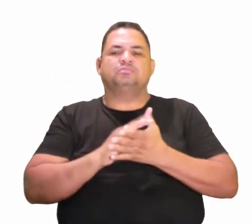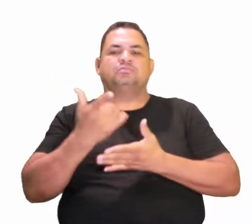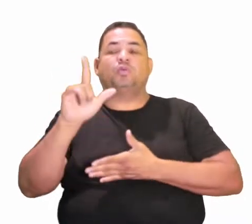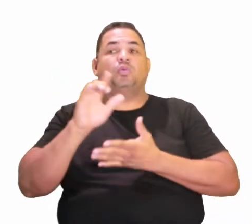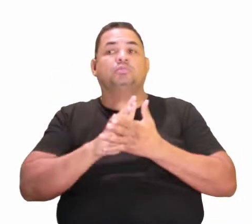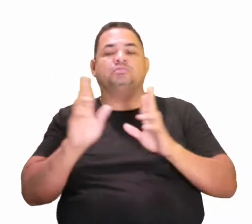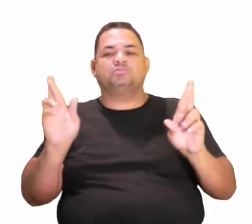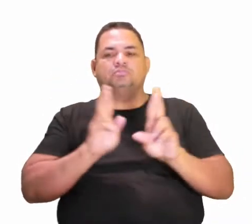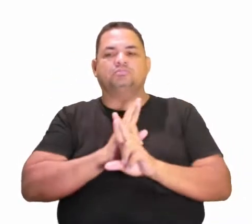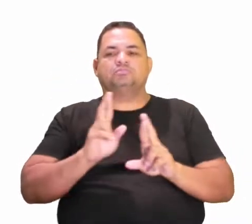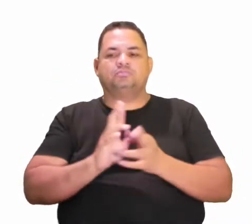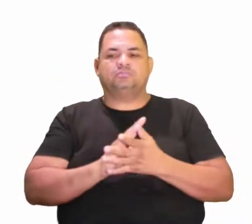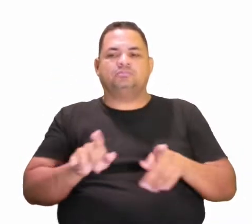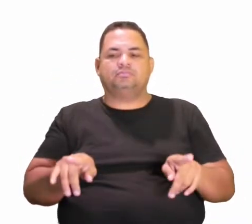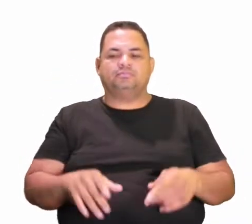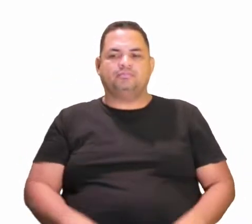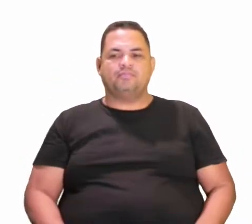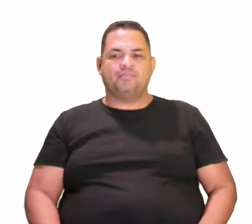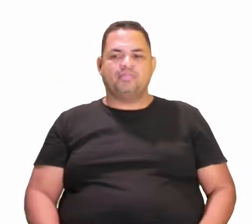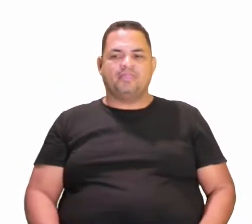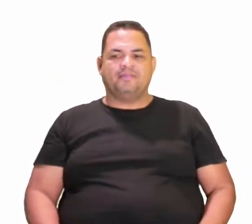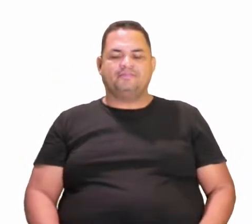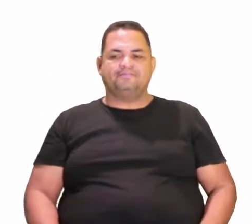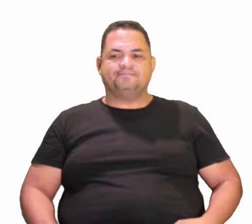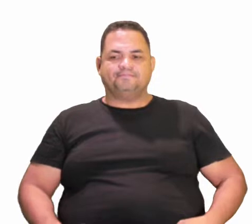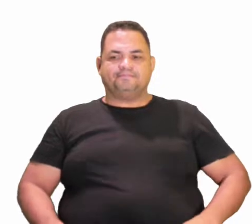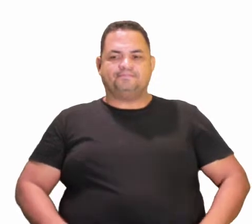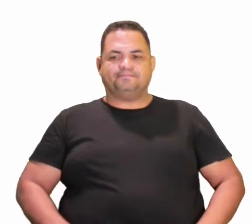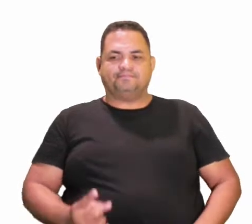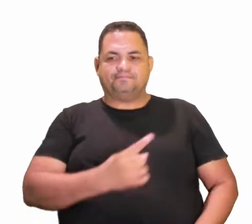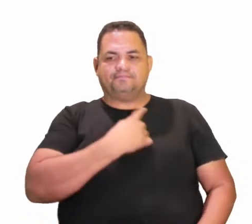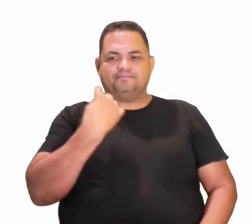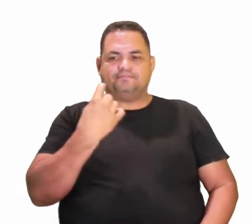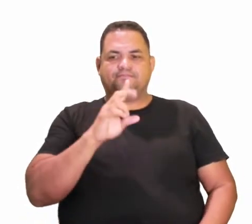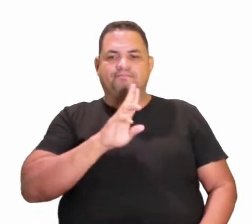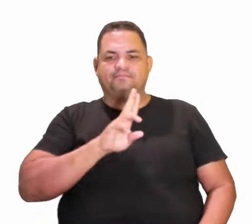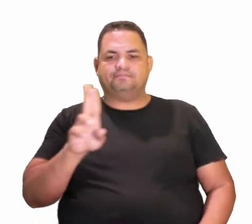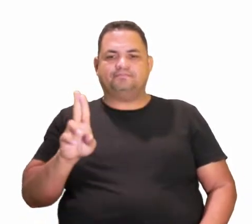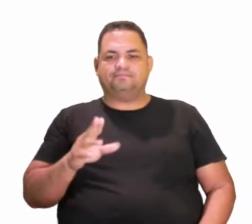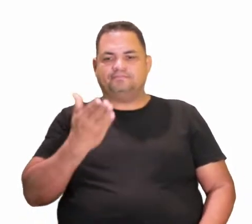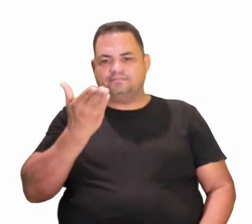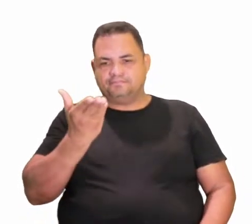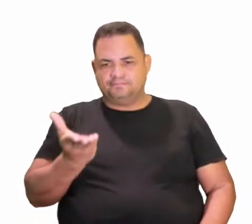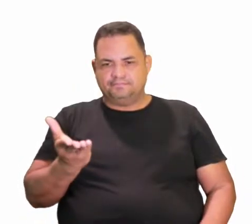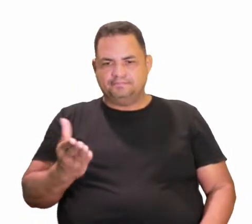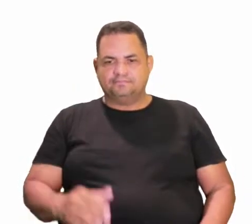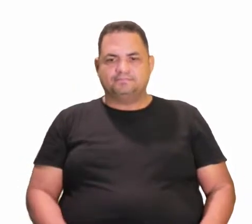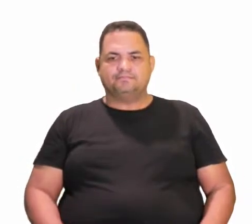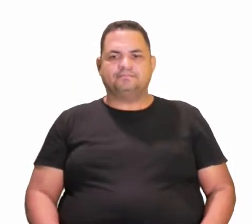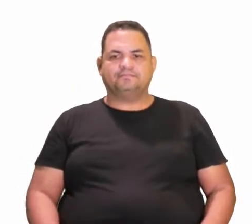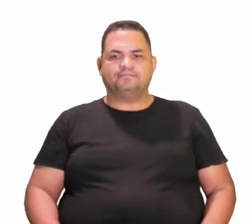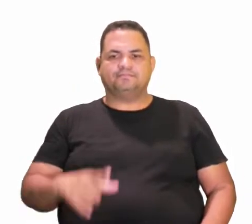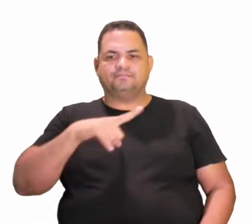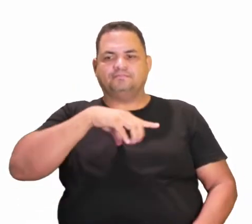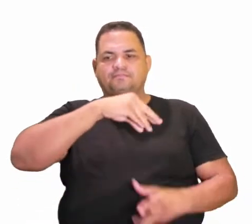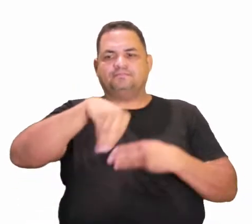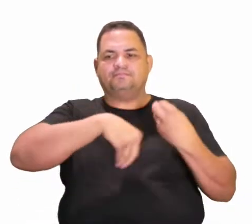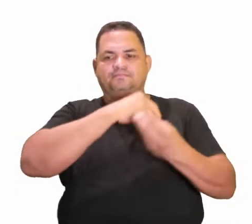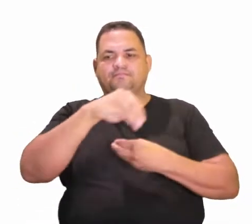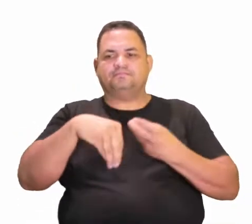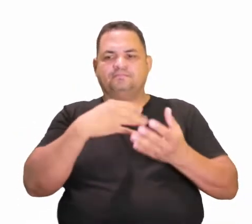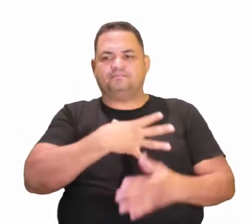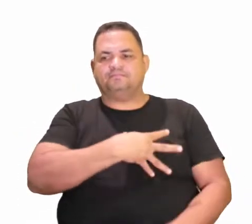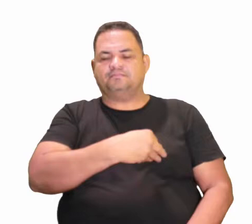outras relações, não necessariamente o casamento. E aí nós chamamos de blended family, tem essa mistura com